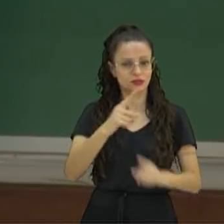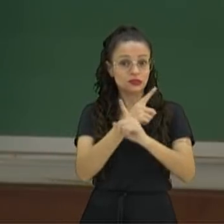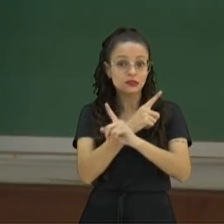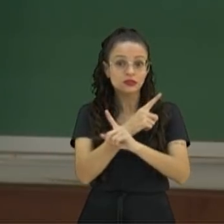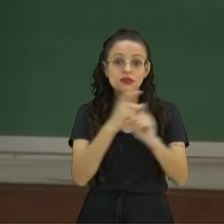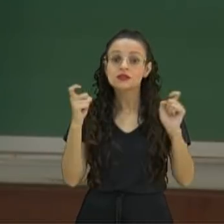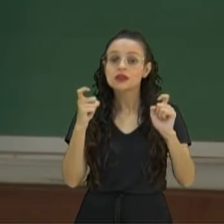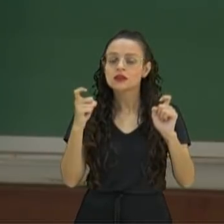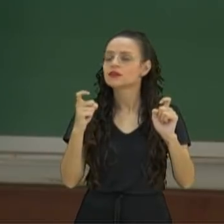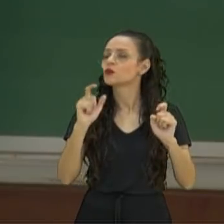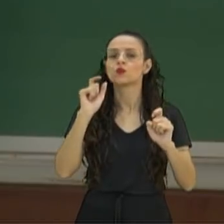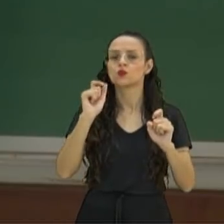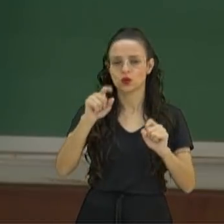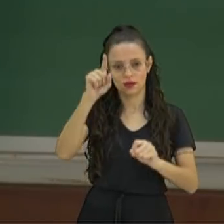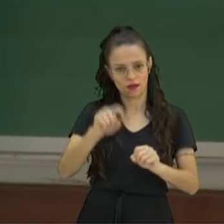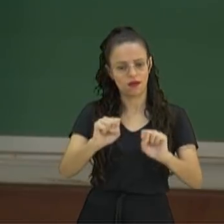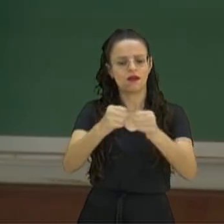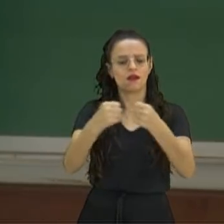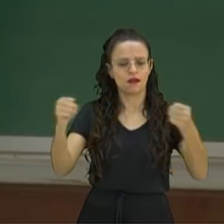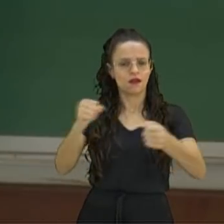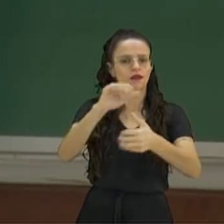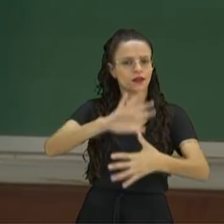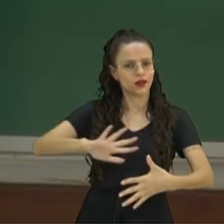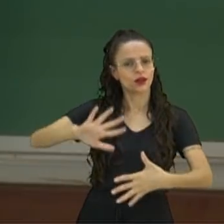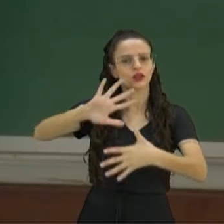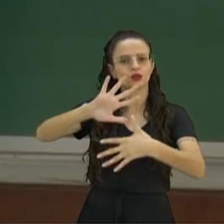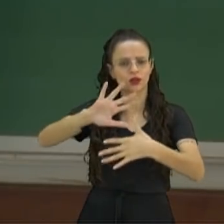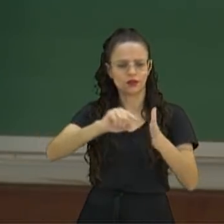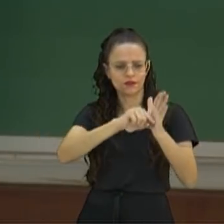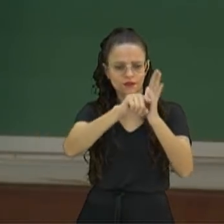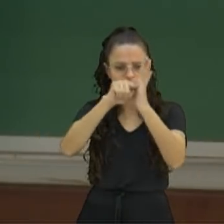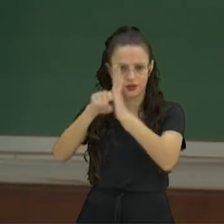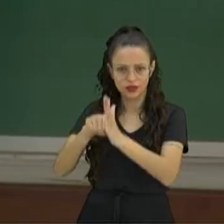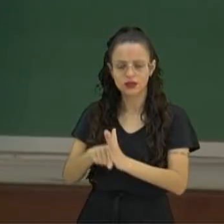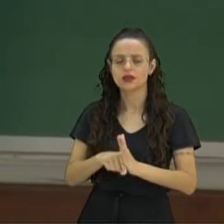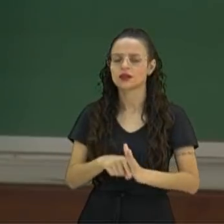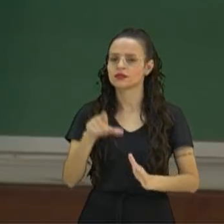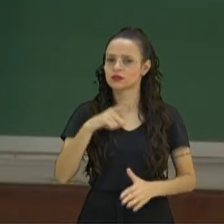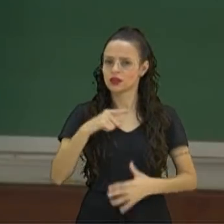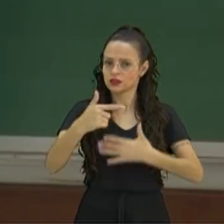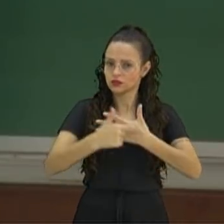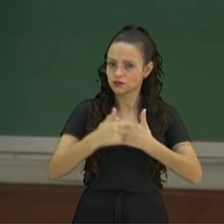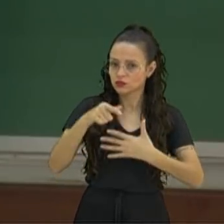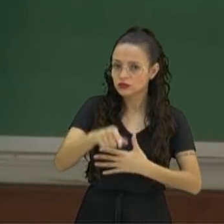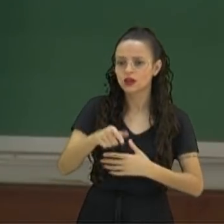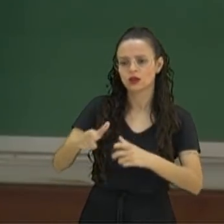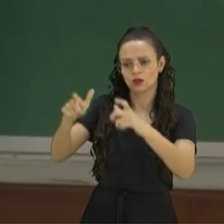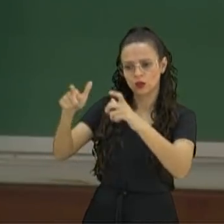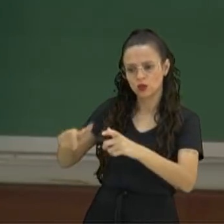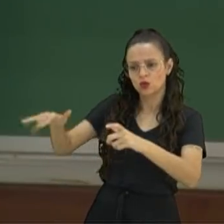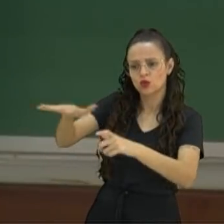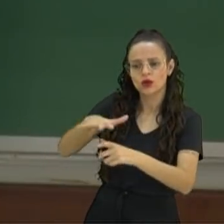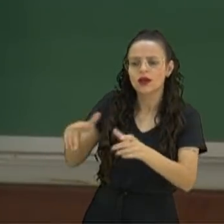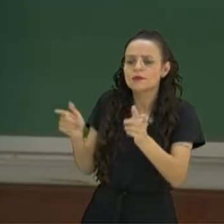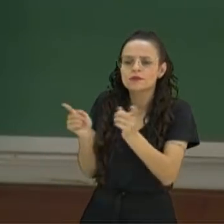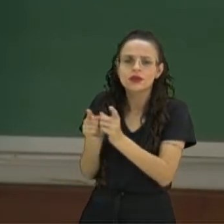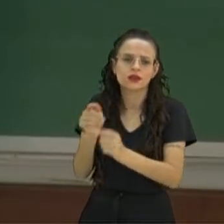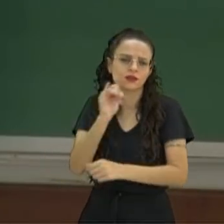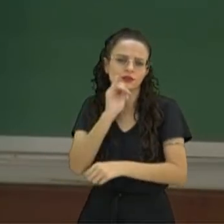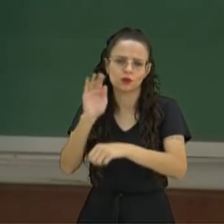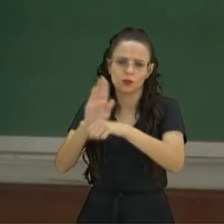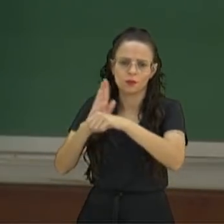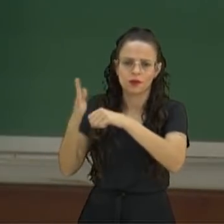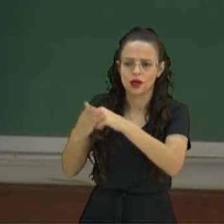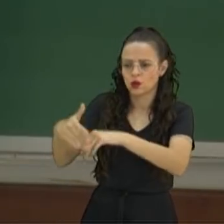que é a cartografia. Então, ela tem esta função, seja de um espaço geográfico pequeno, como um bairro, uma rua,